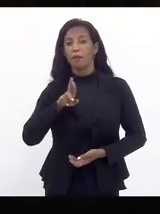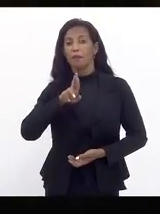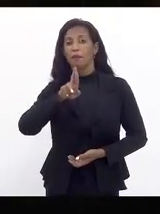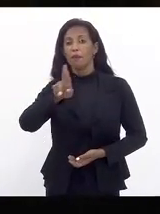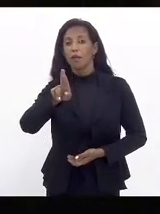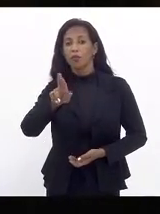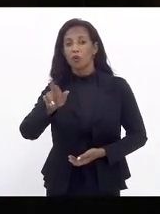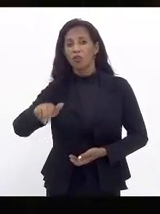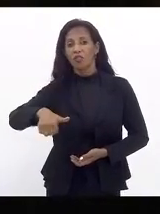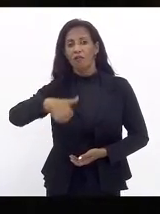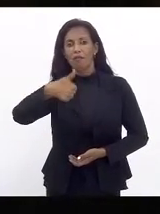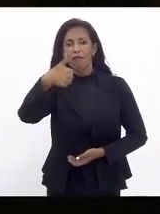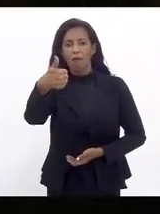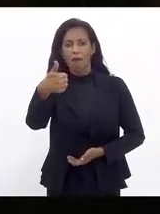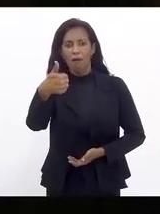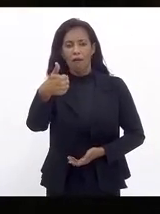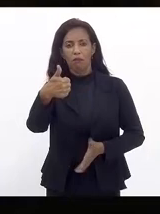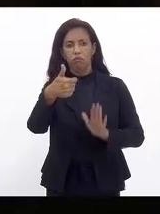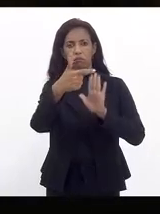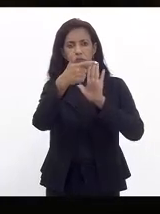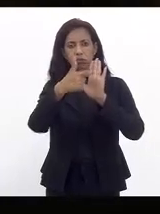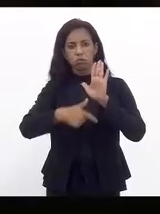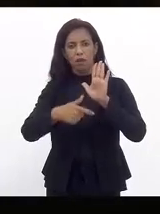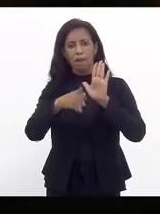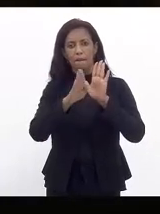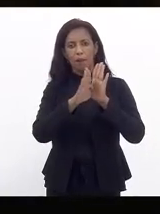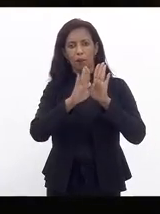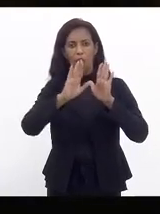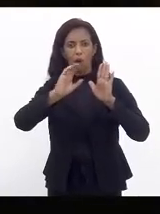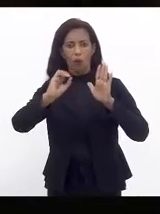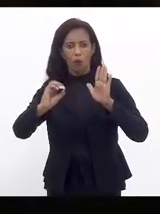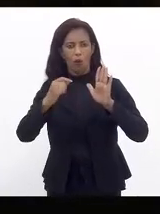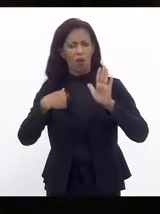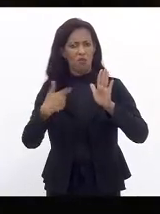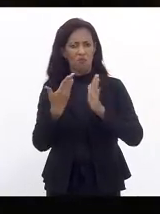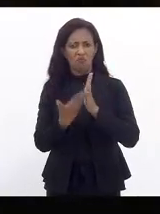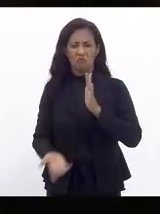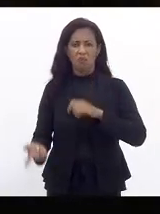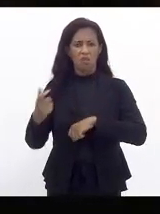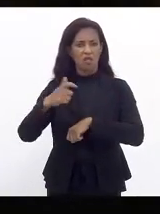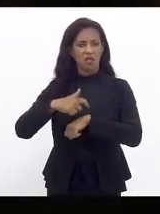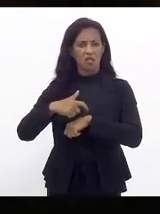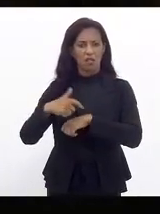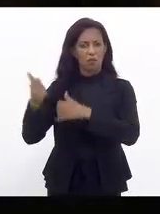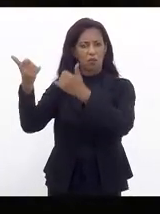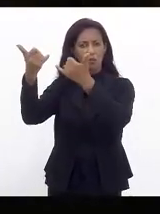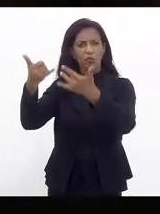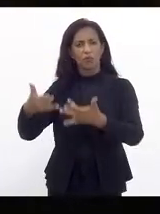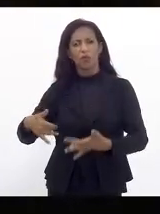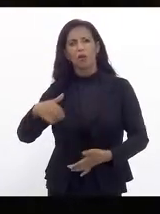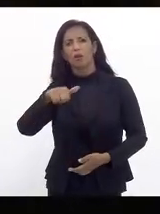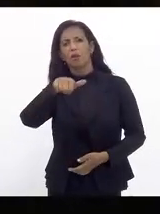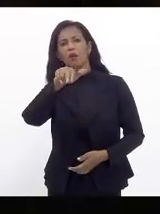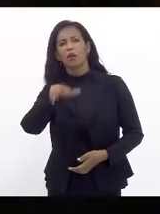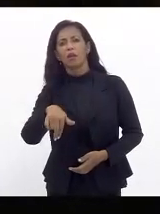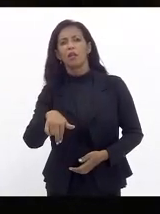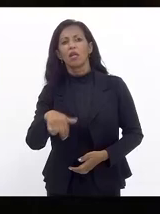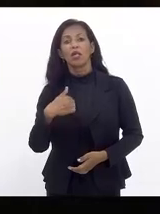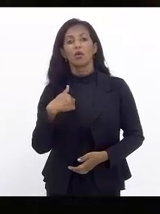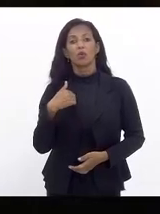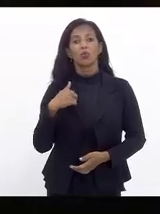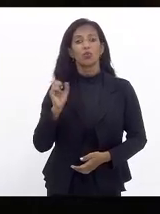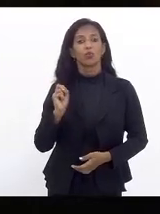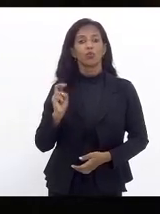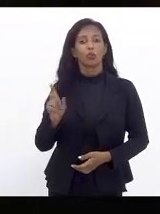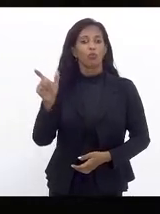meio legal. Não vou perder o meu tempo justificando quem é e quem sou